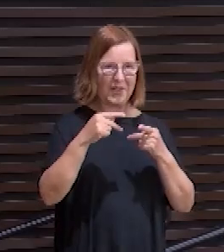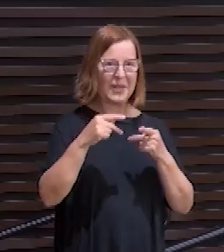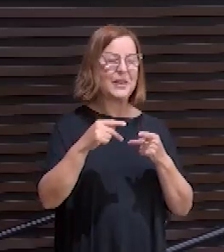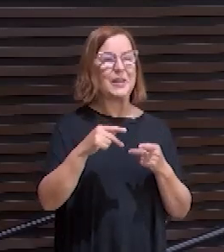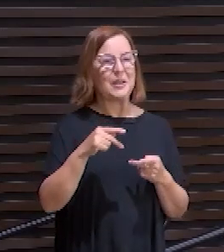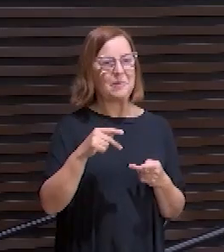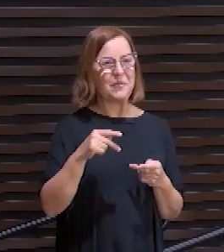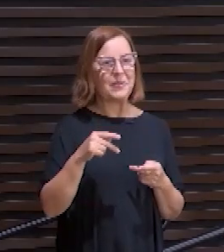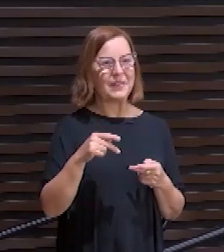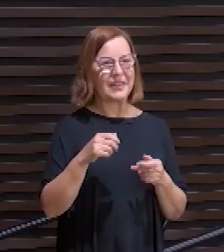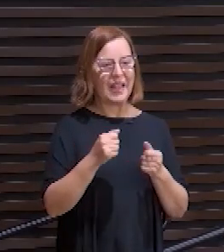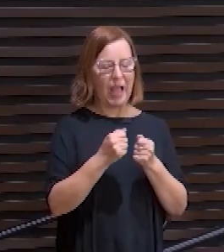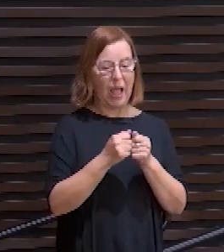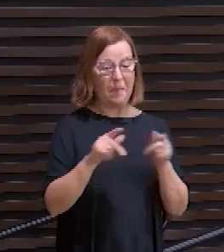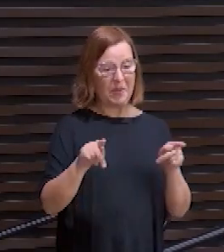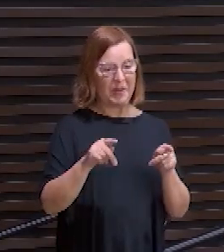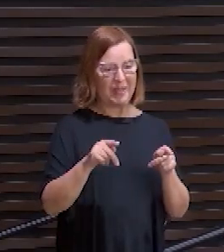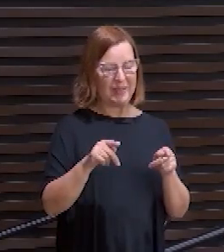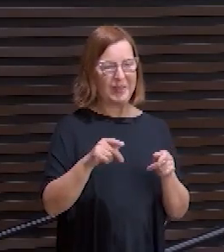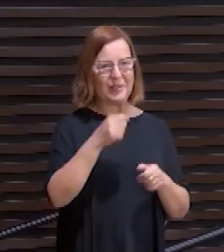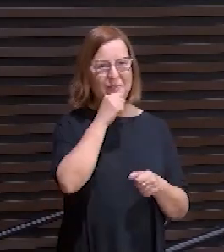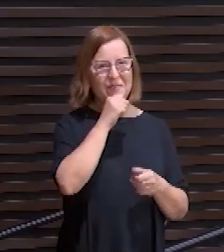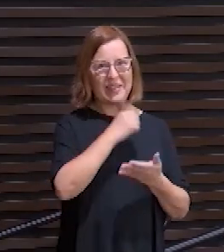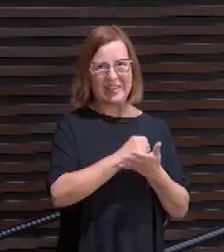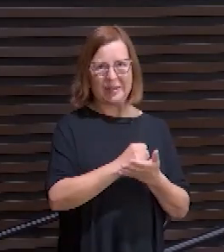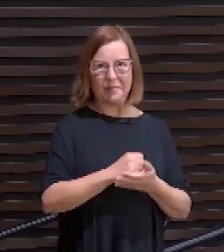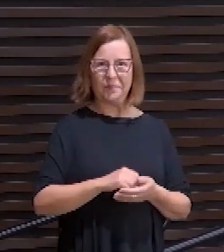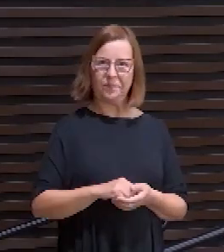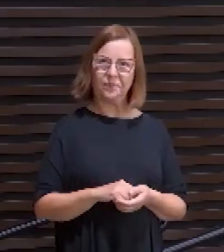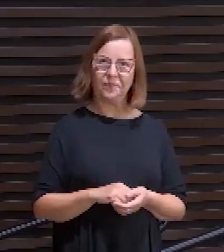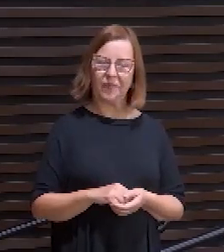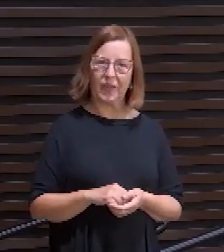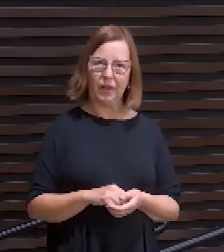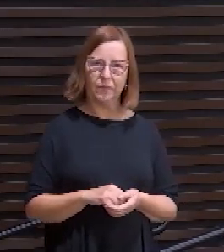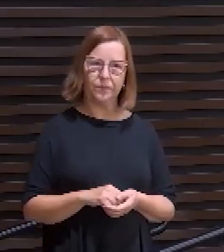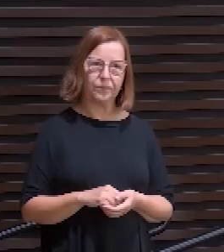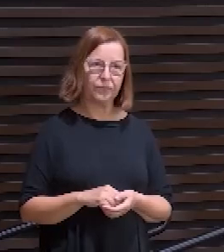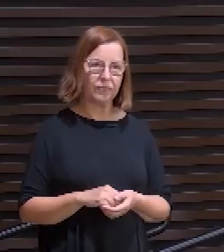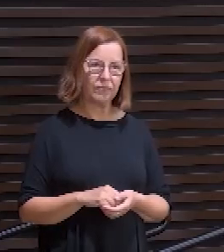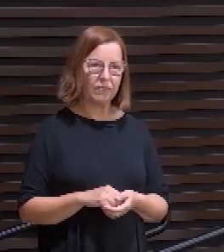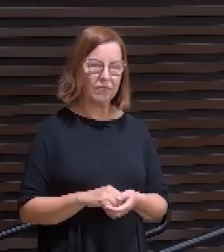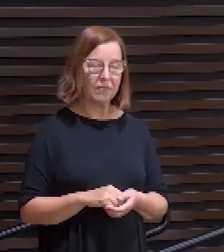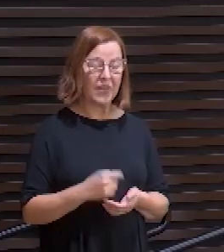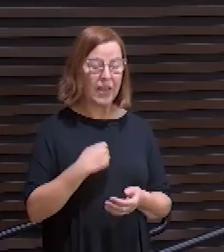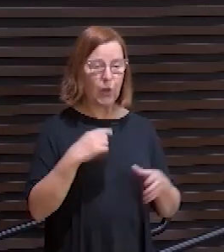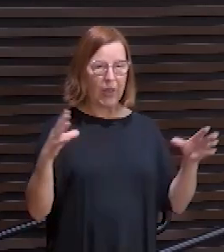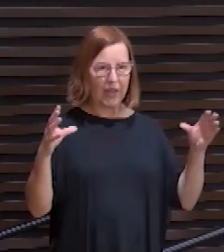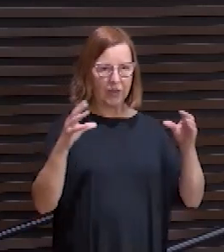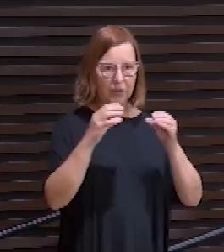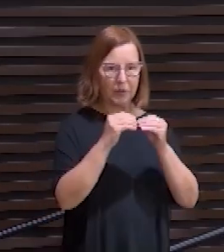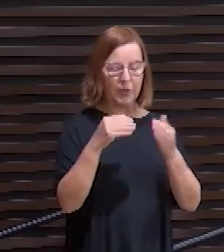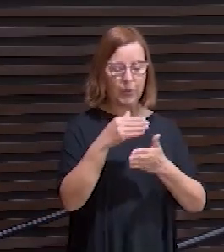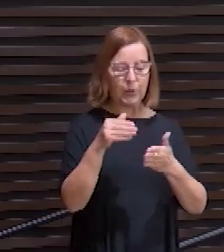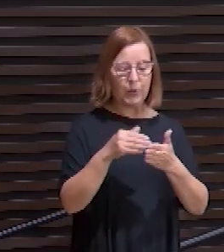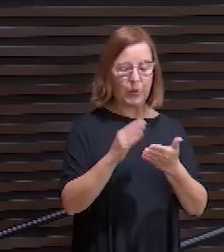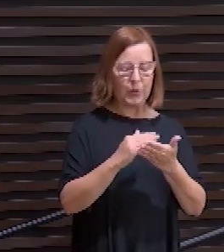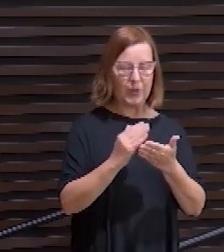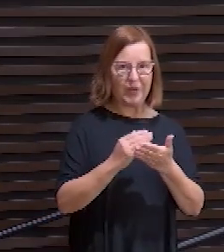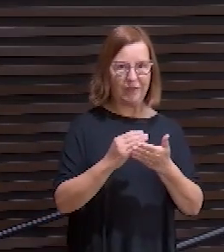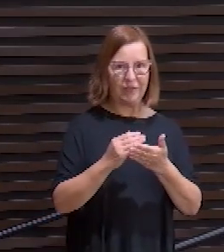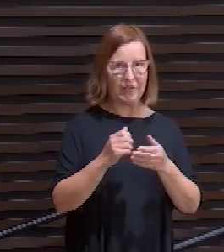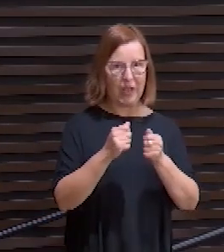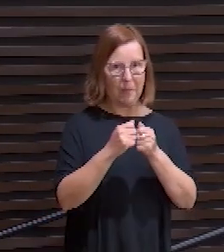Daniel tratou, é o assunto de todo o livro do Apocalipse, mas eu vou sintetizar todo o livro do Apocalipse em